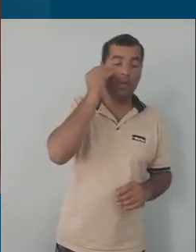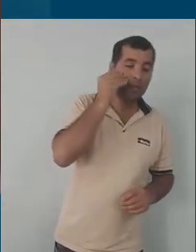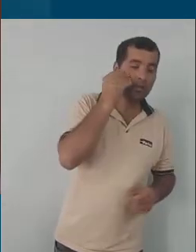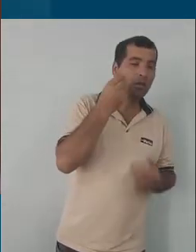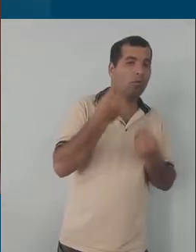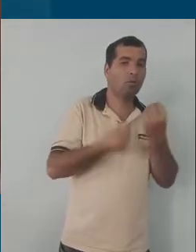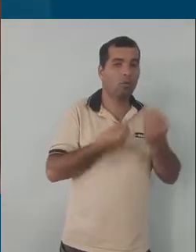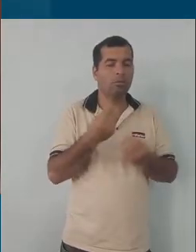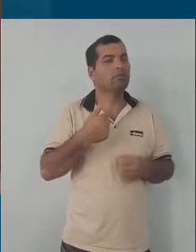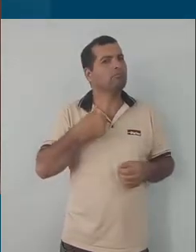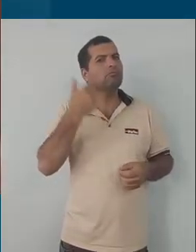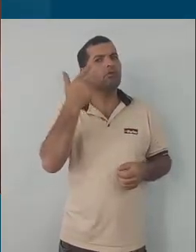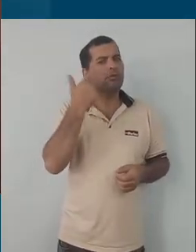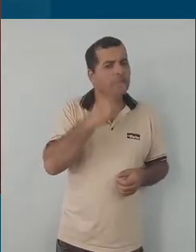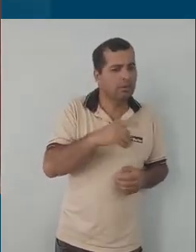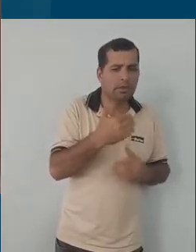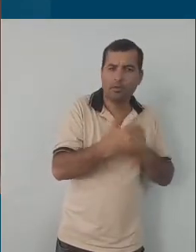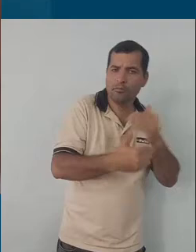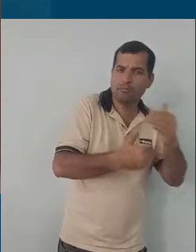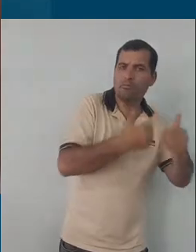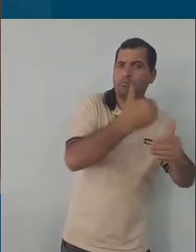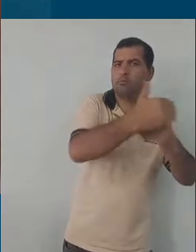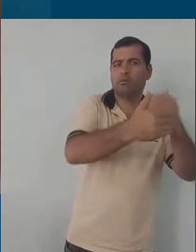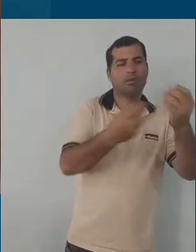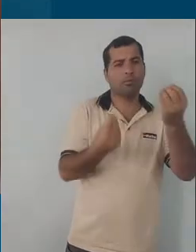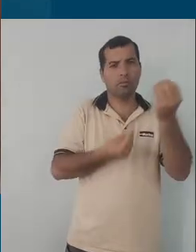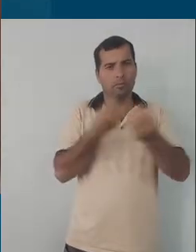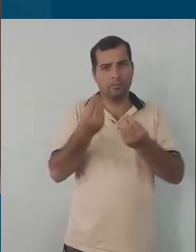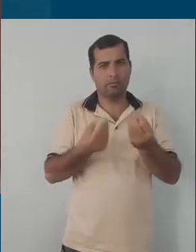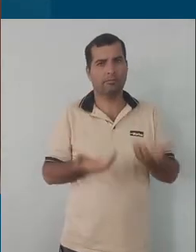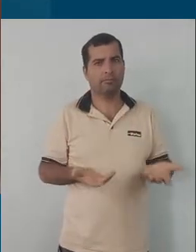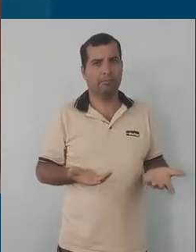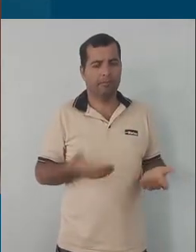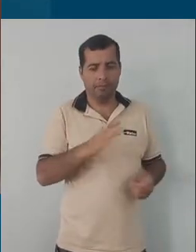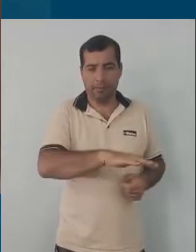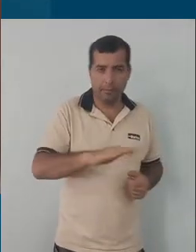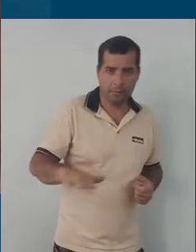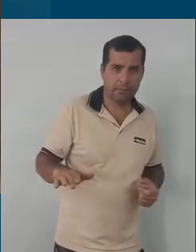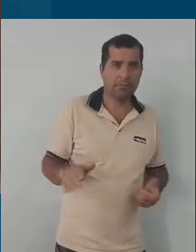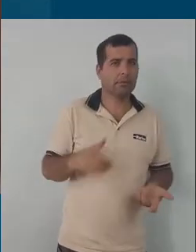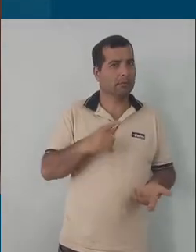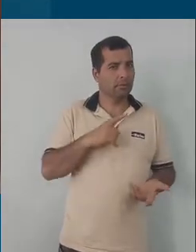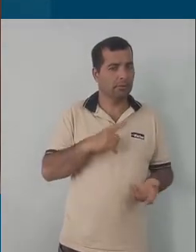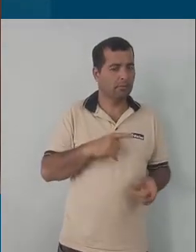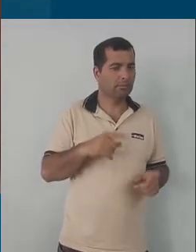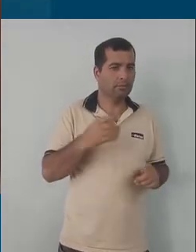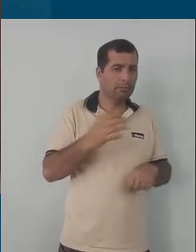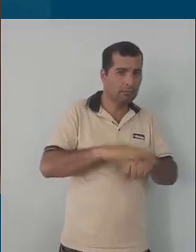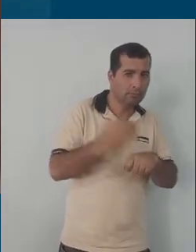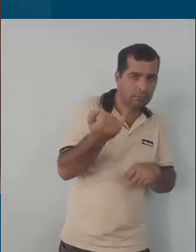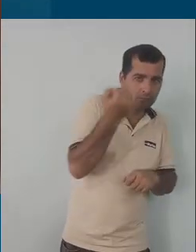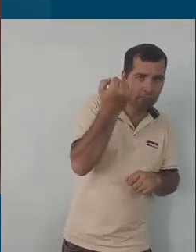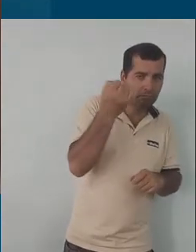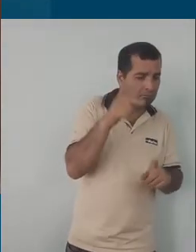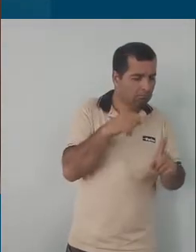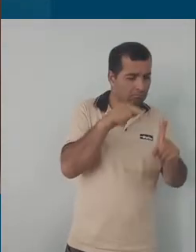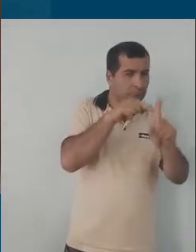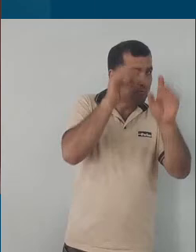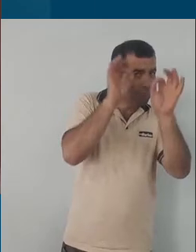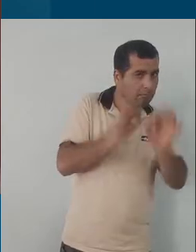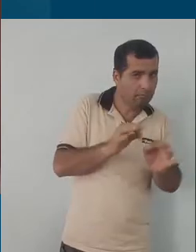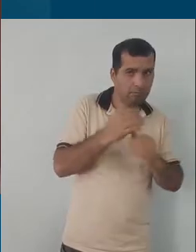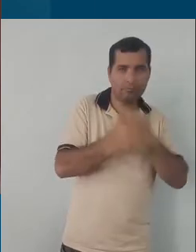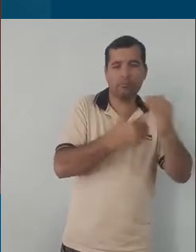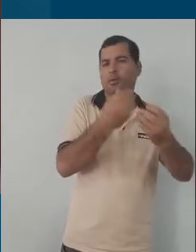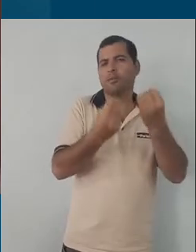estou conseguindo colocar as crianças na centralidade dos processos? O que é isso? Né?